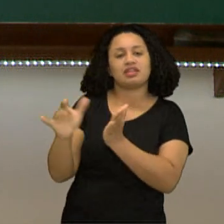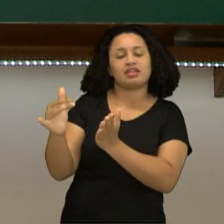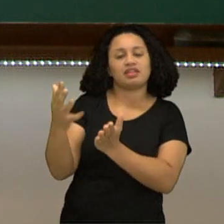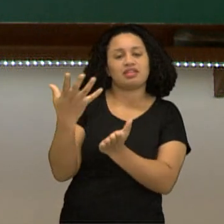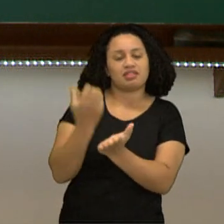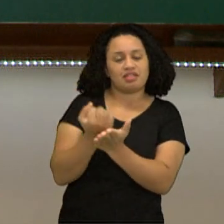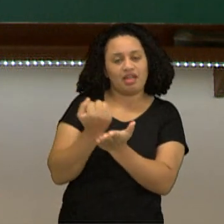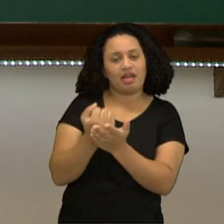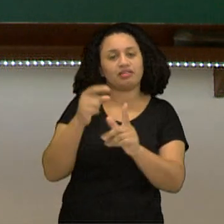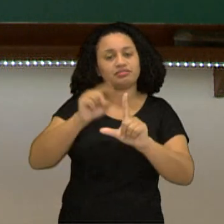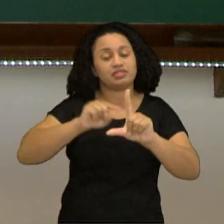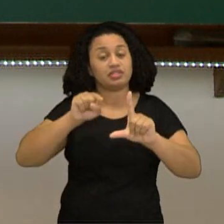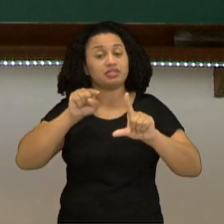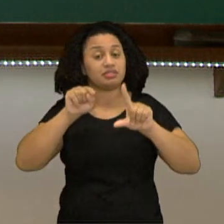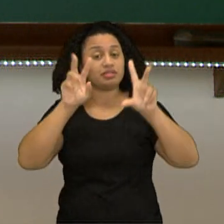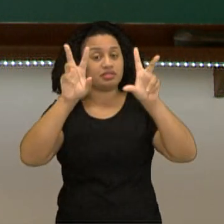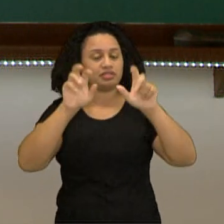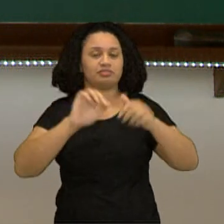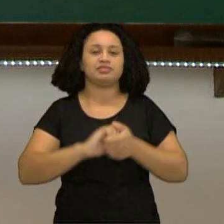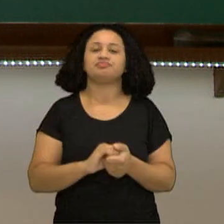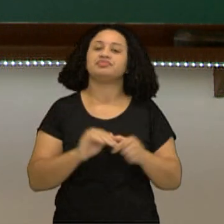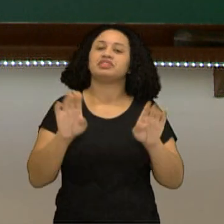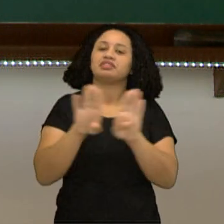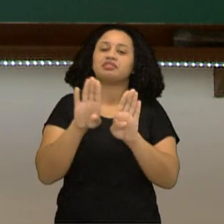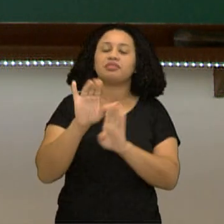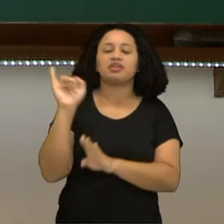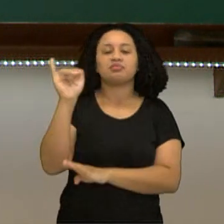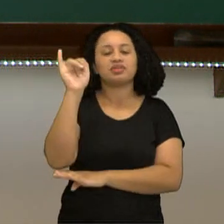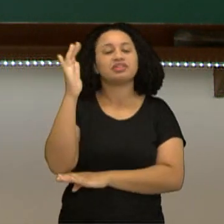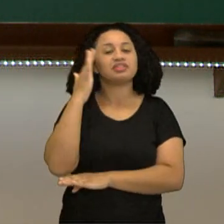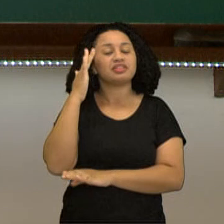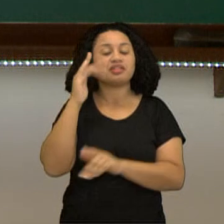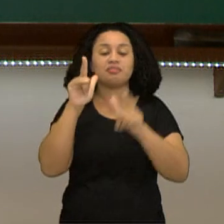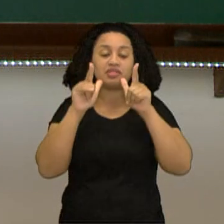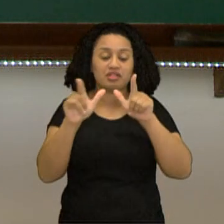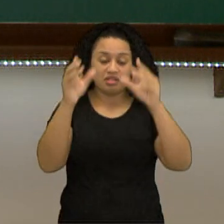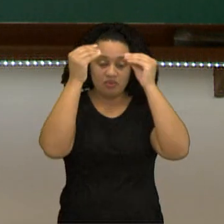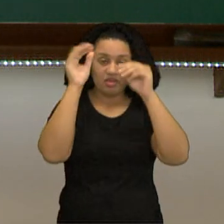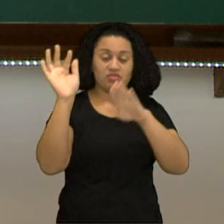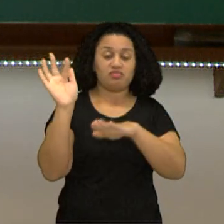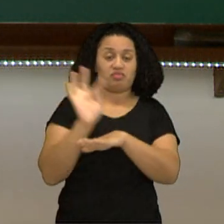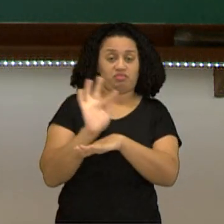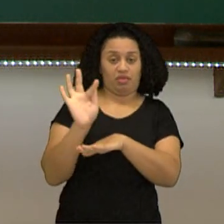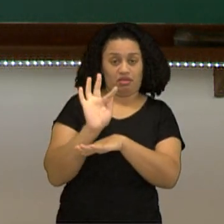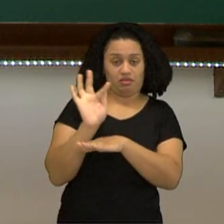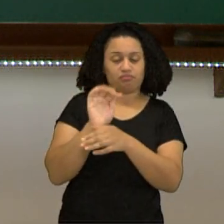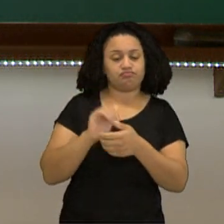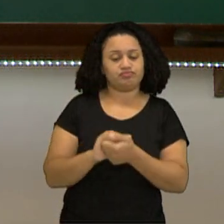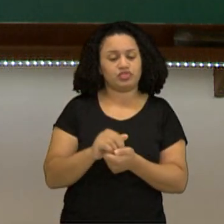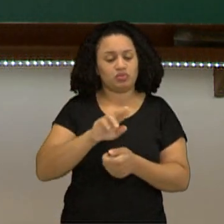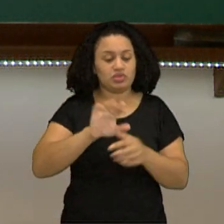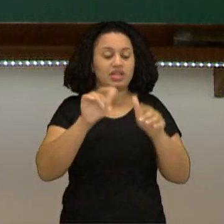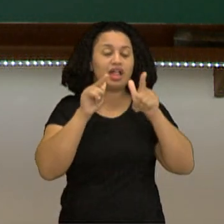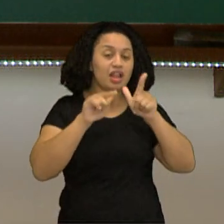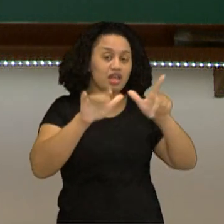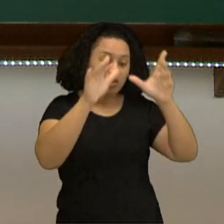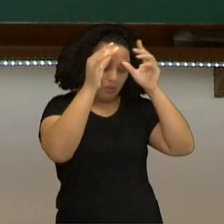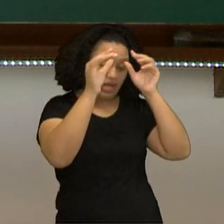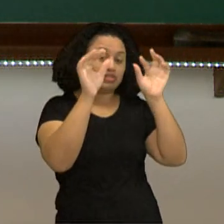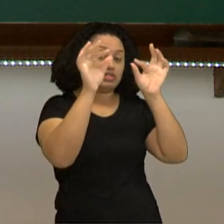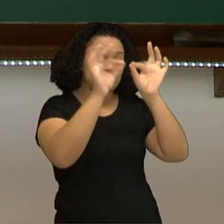aquele assunto? Também não esquecendo da linguagem formal. Então, a gente utiliza da linguagem simples, mas com